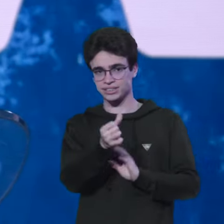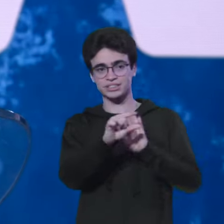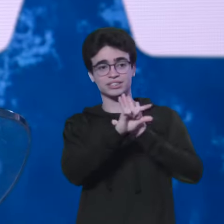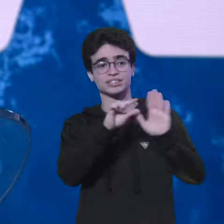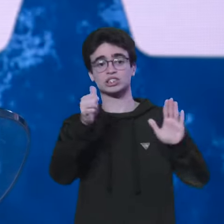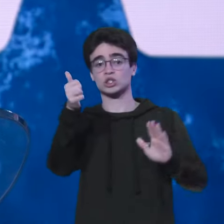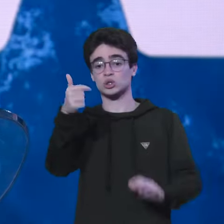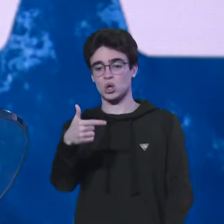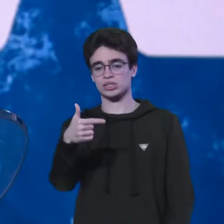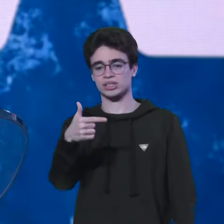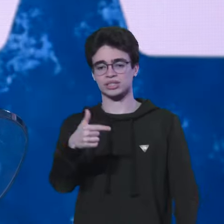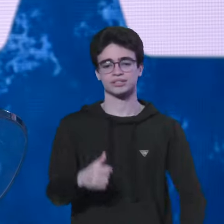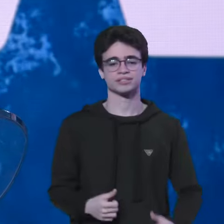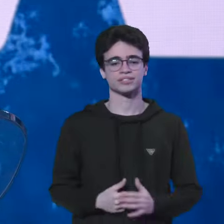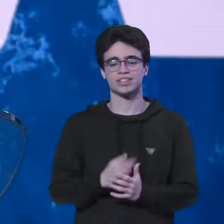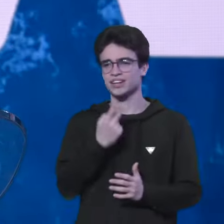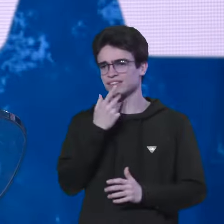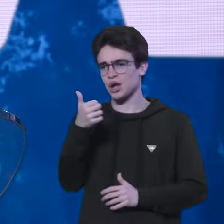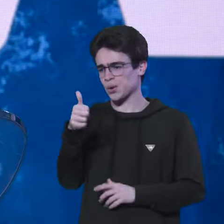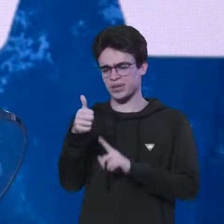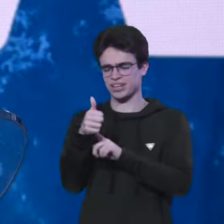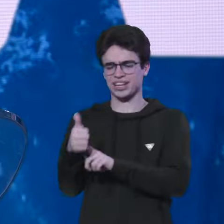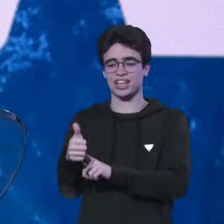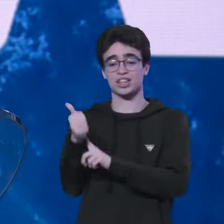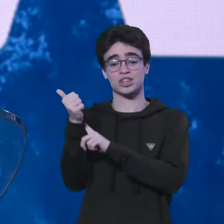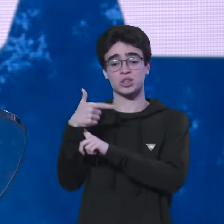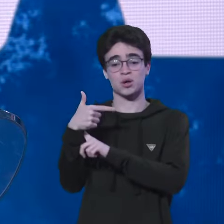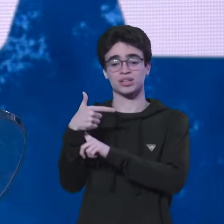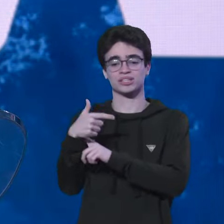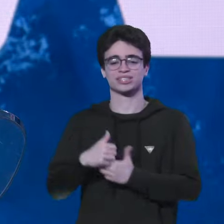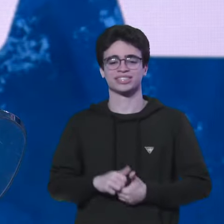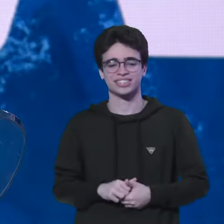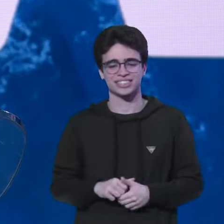versículo 12. Eu falei 11, mas é o 12.